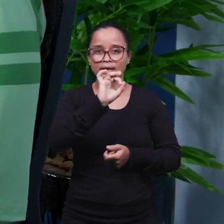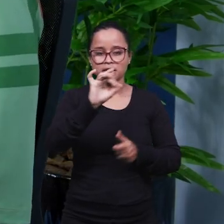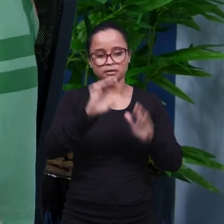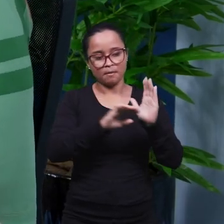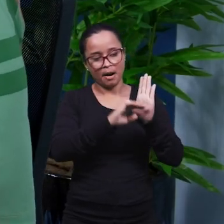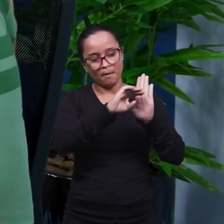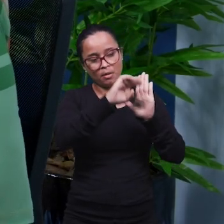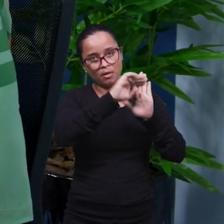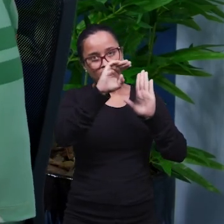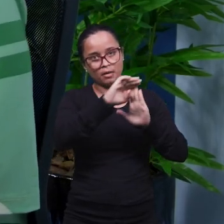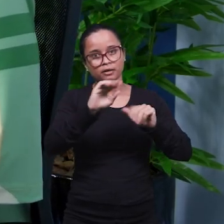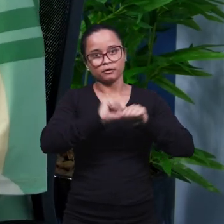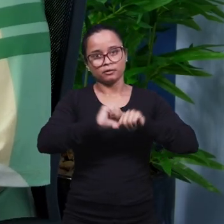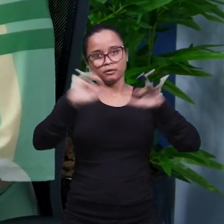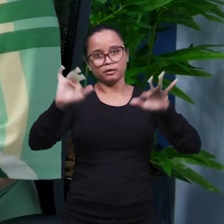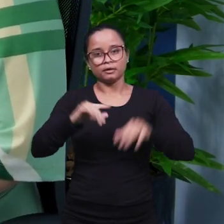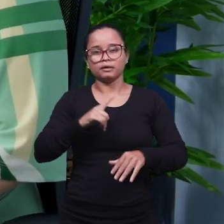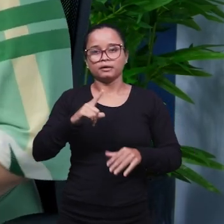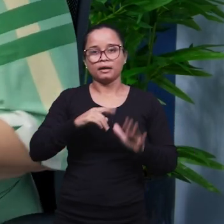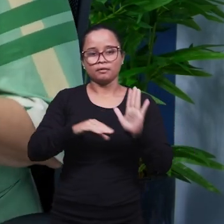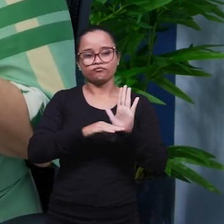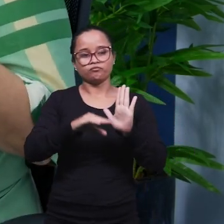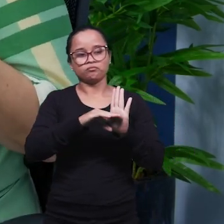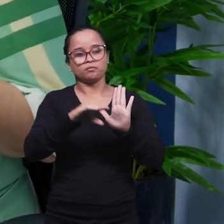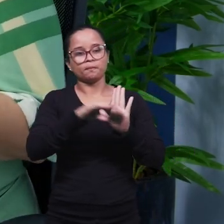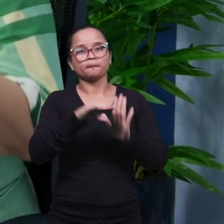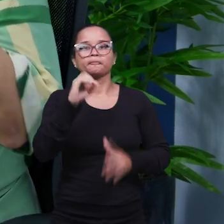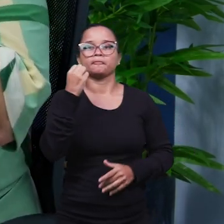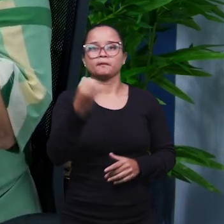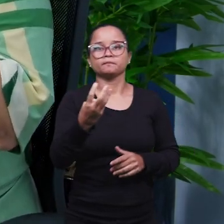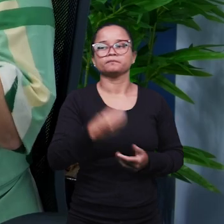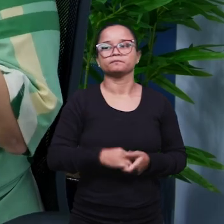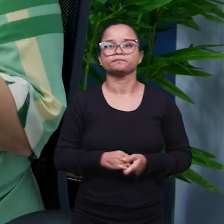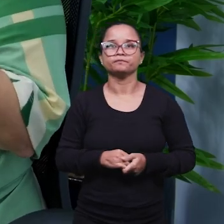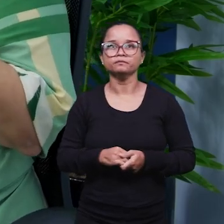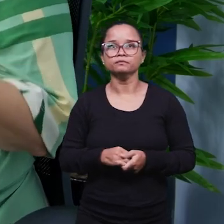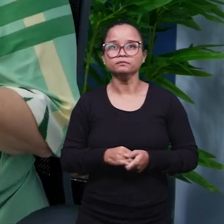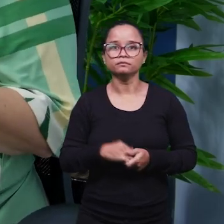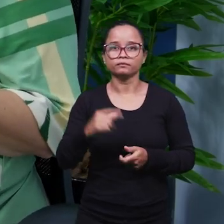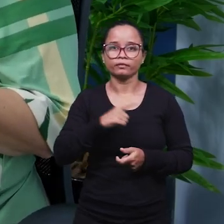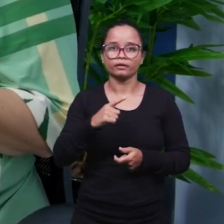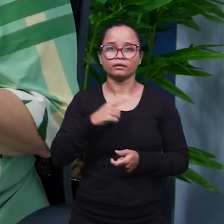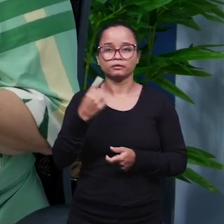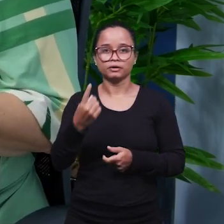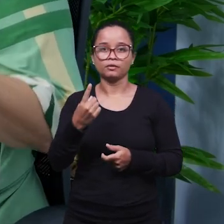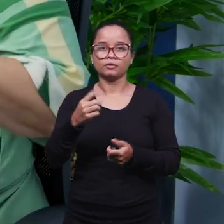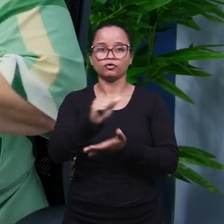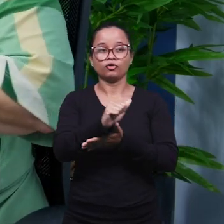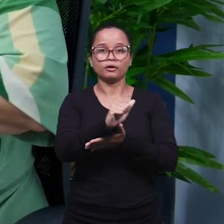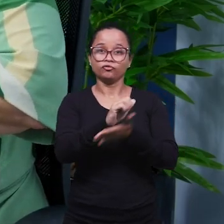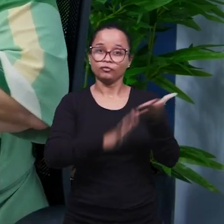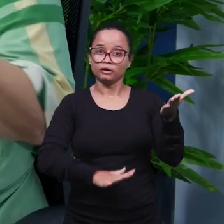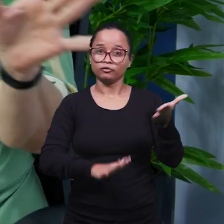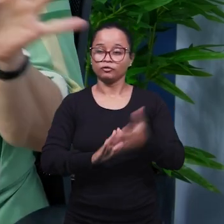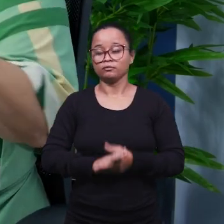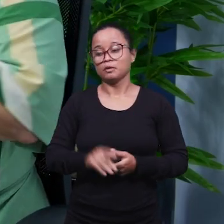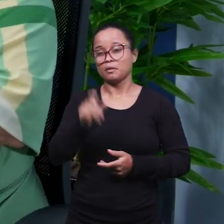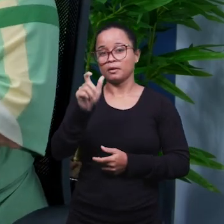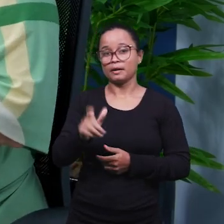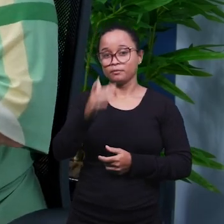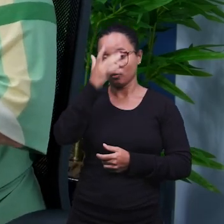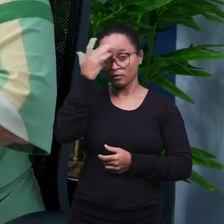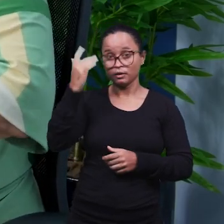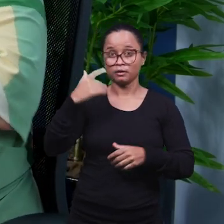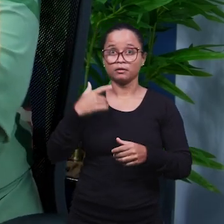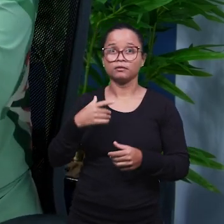cada nível, o nível 3, nós vamos ter apenas um tipo de atividade para a criança